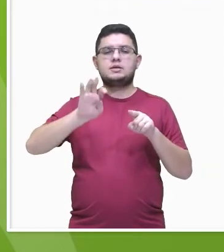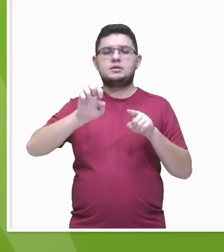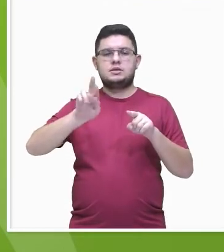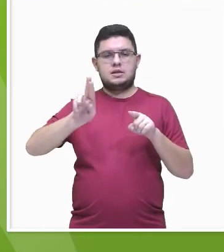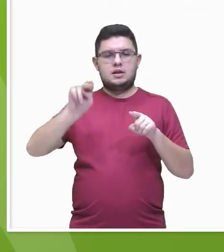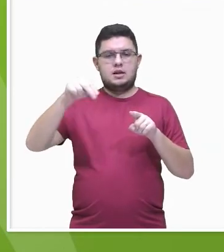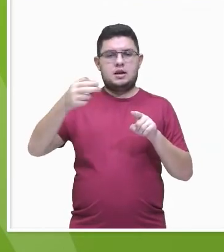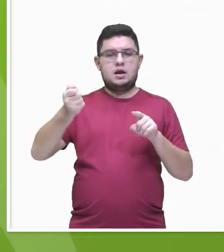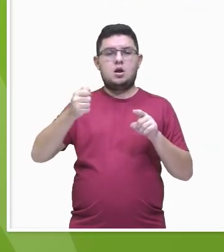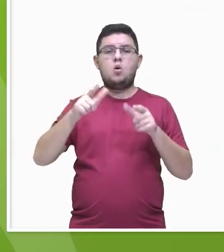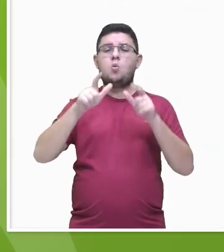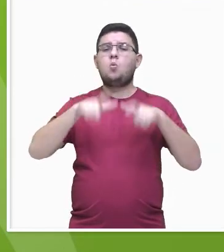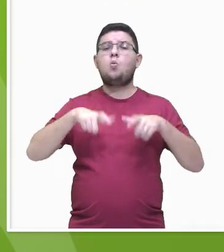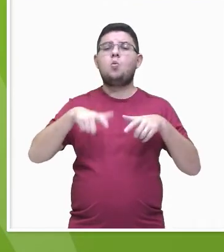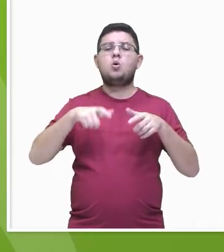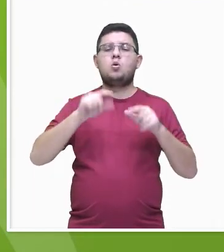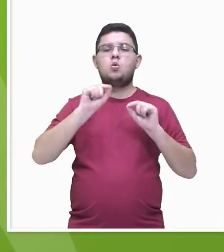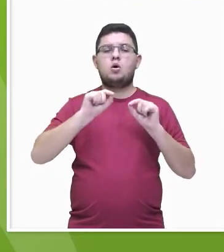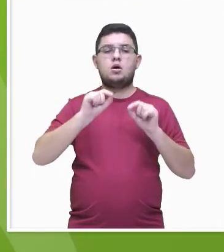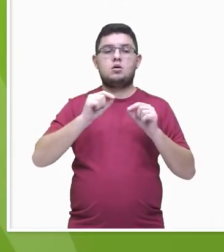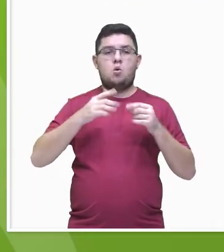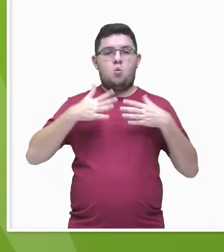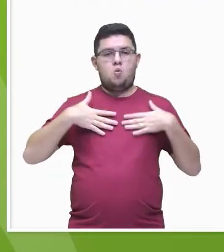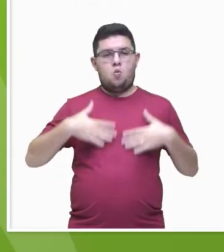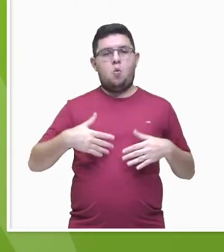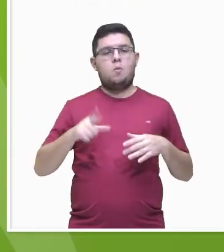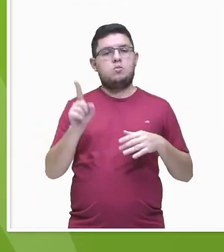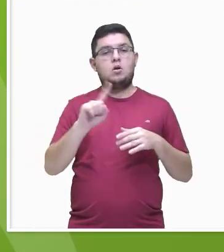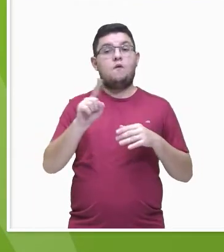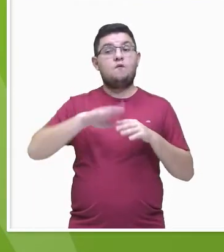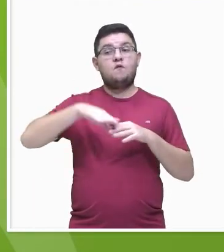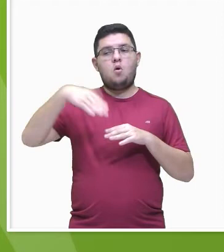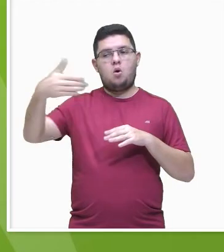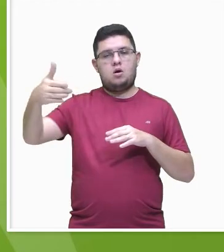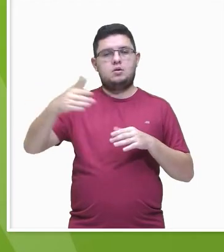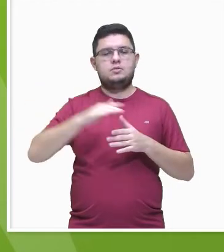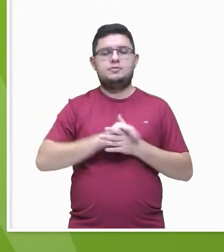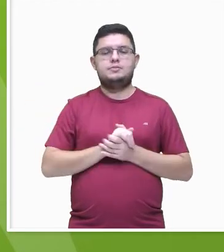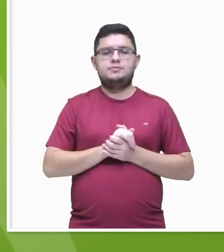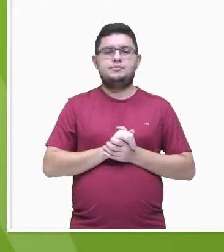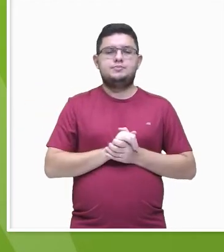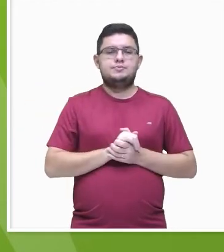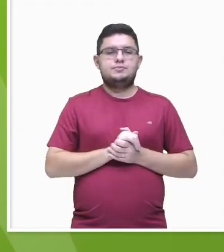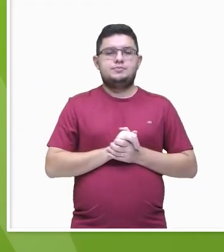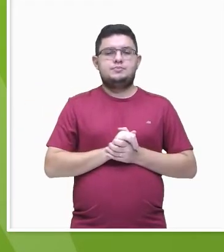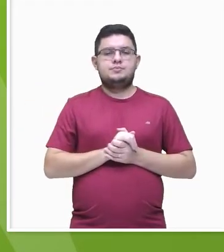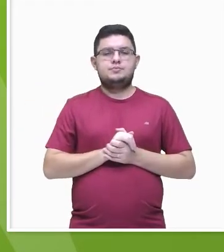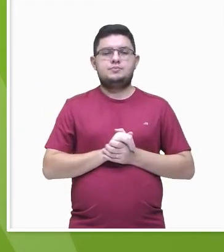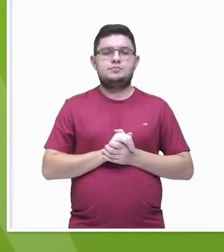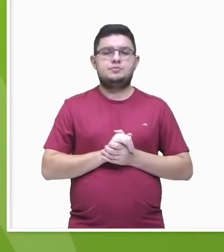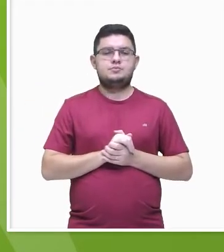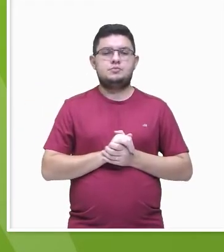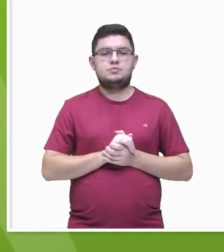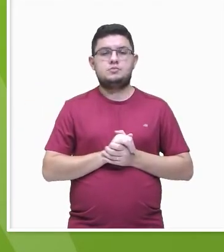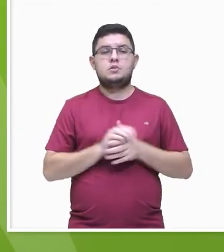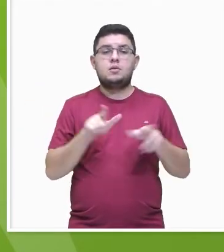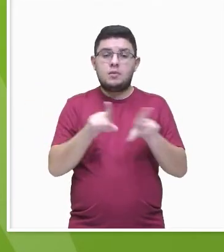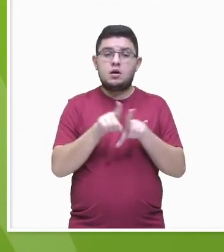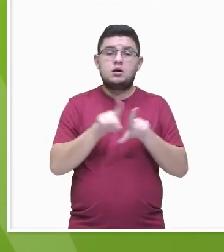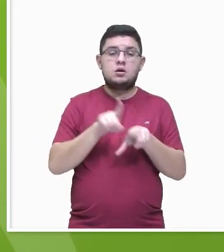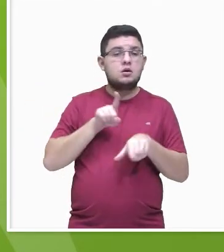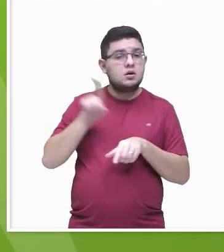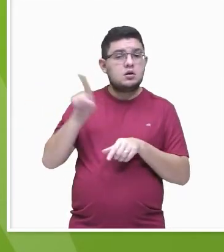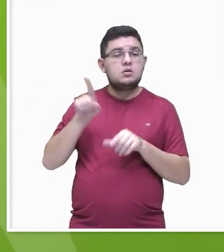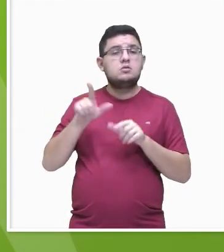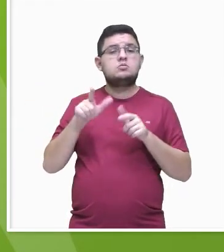fecundação externa? Fora do corpo da fêmea, certo? E também eles são ovíparos. Eles vão